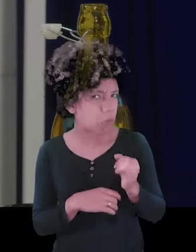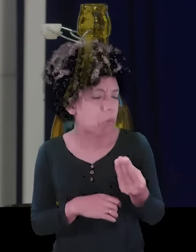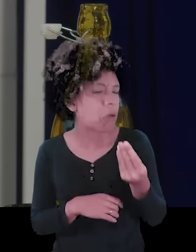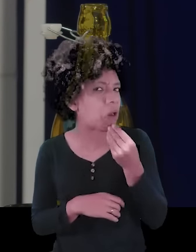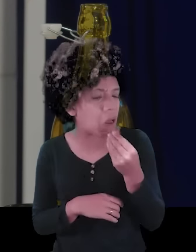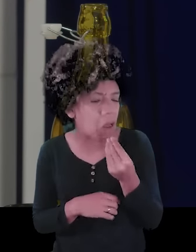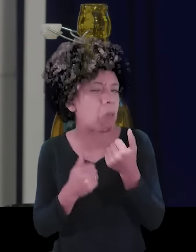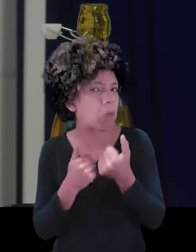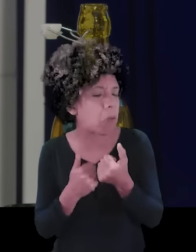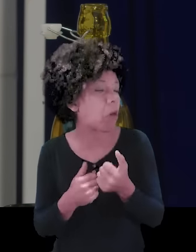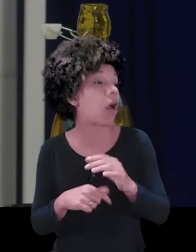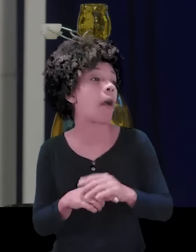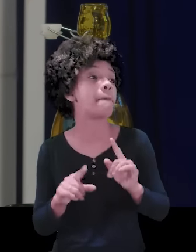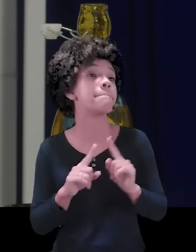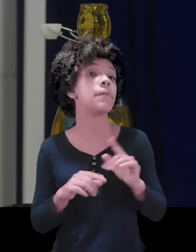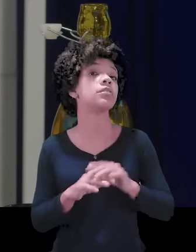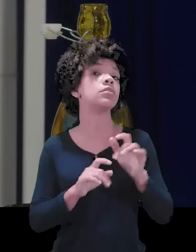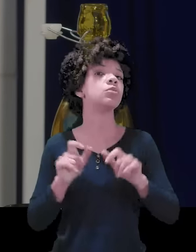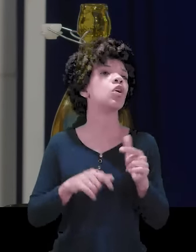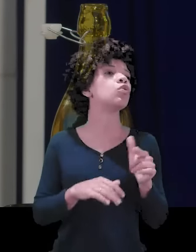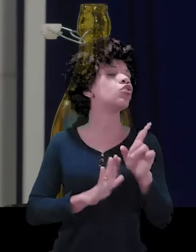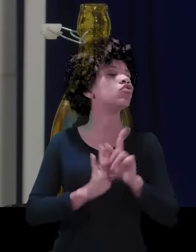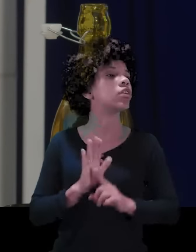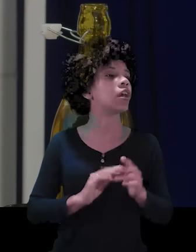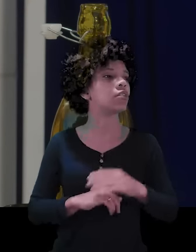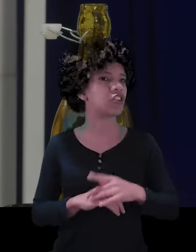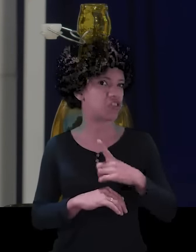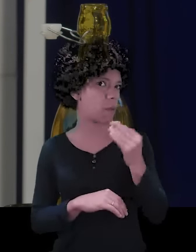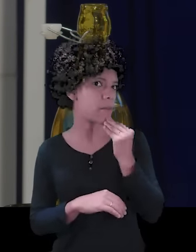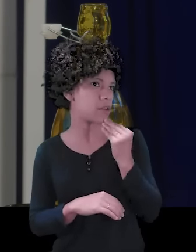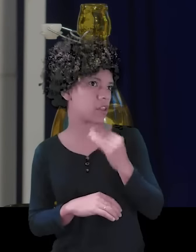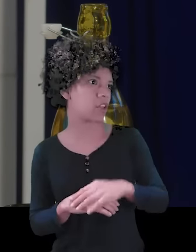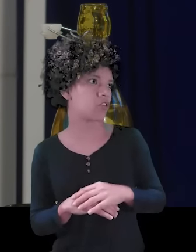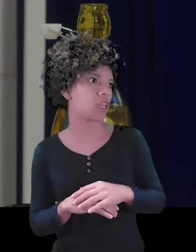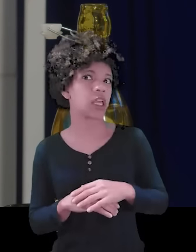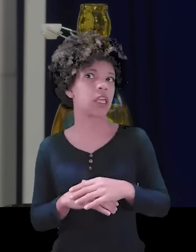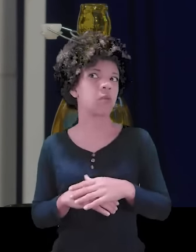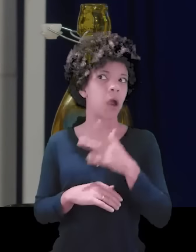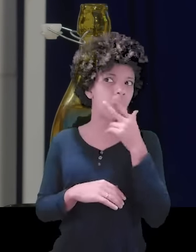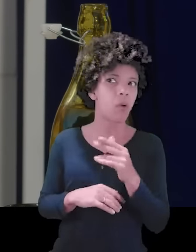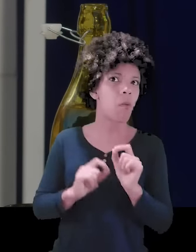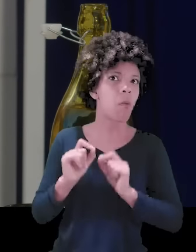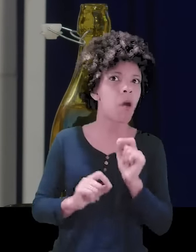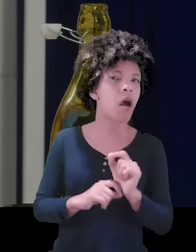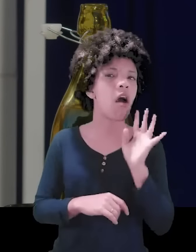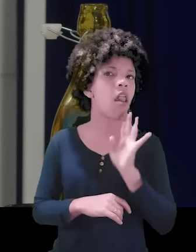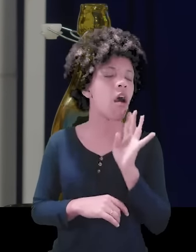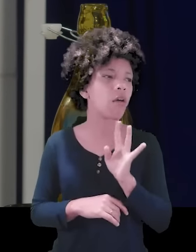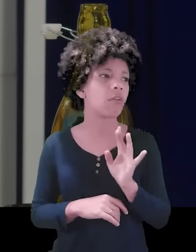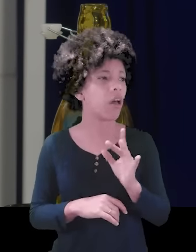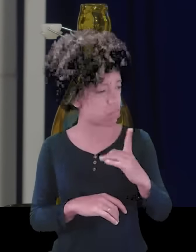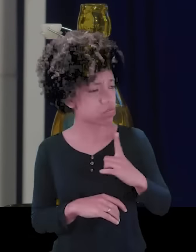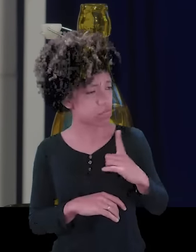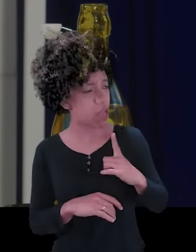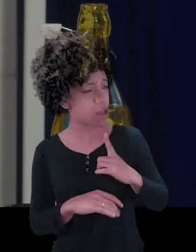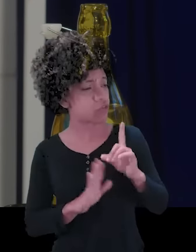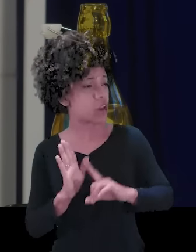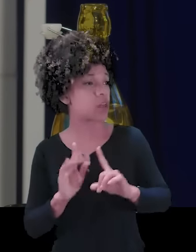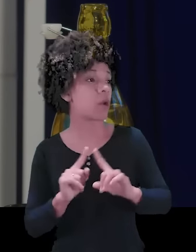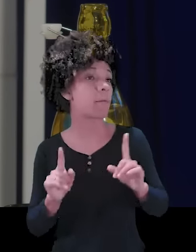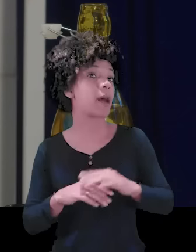muito bacana Aí a mas a pessoa não tem o direito de ter uma chance de algo que seja muito legal não tem obviamente que tem